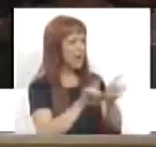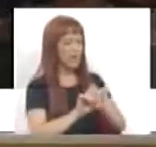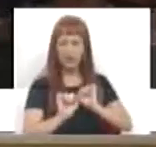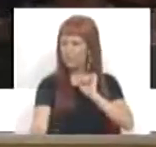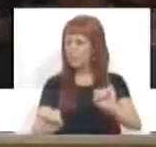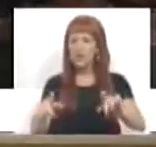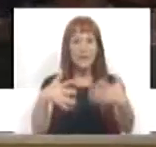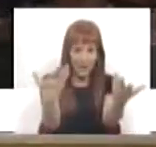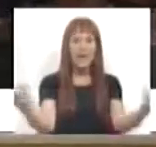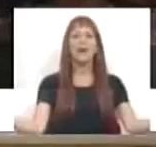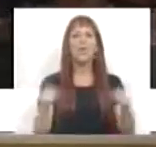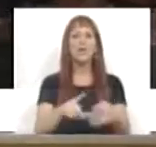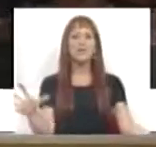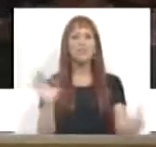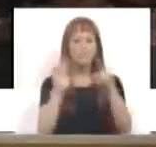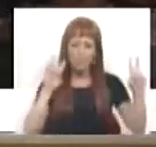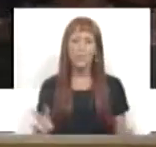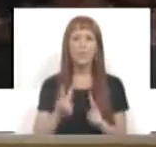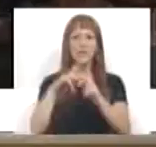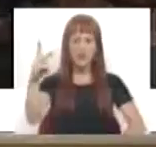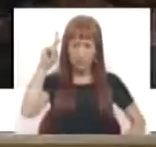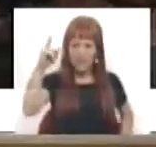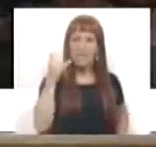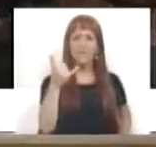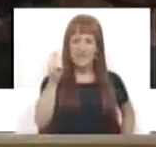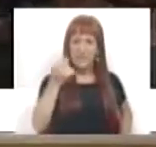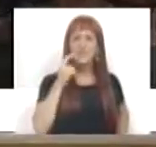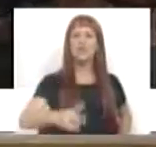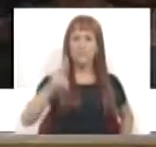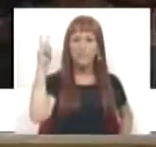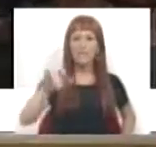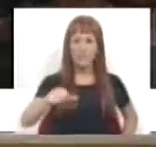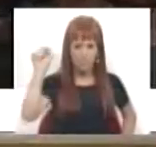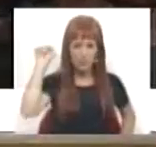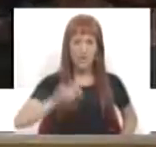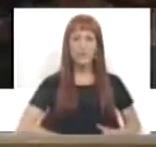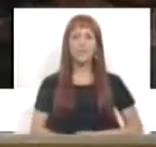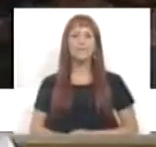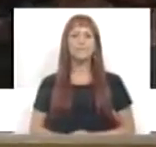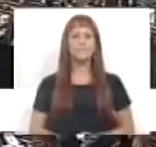irmãos. E é com ela que viemos encontrar-nos. Viva o 25 de Abril, viva o socialismo!